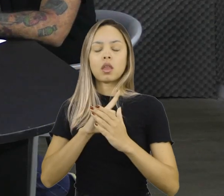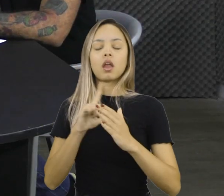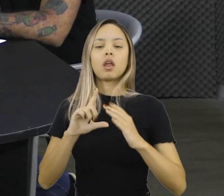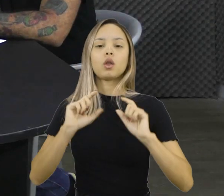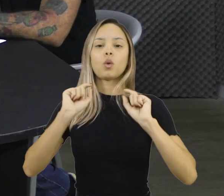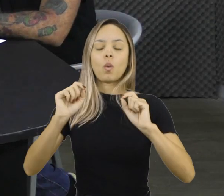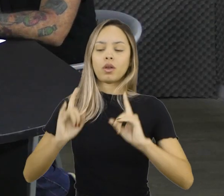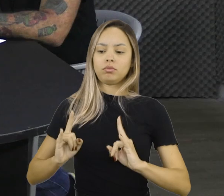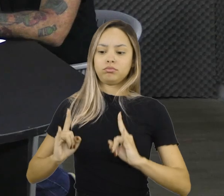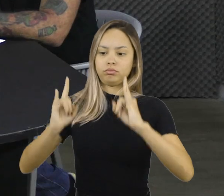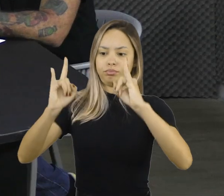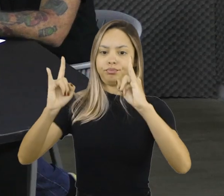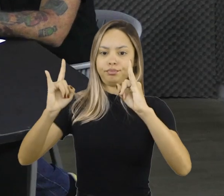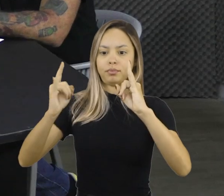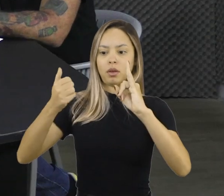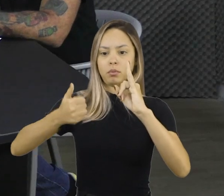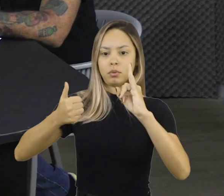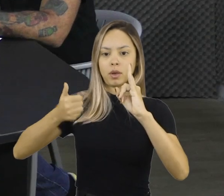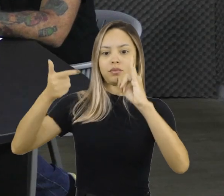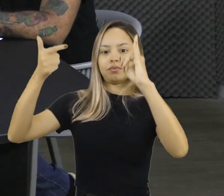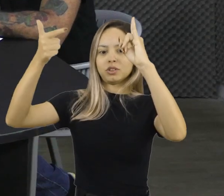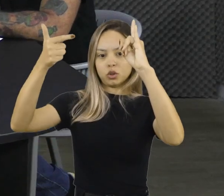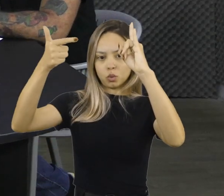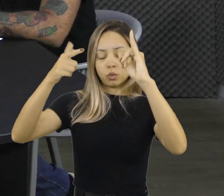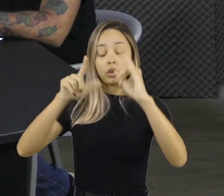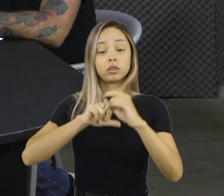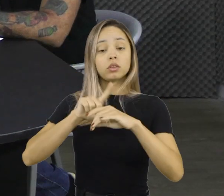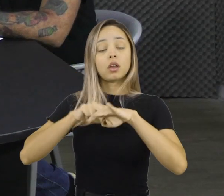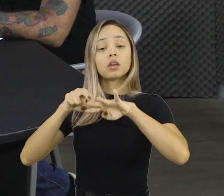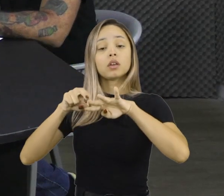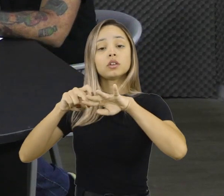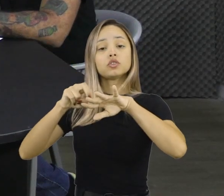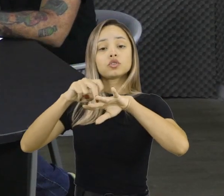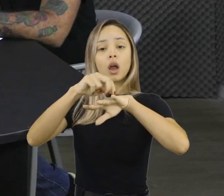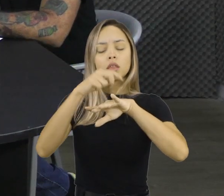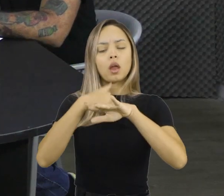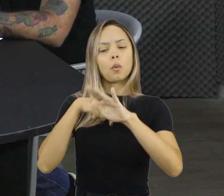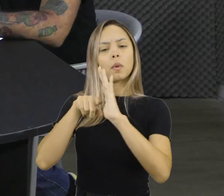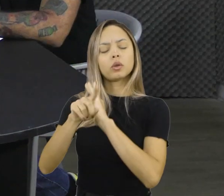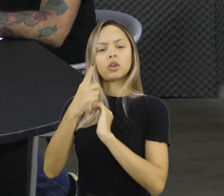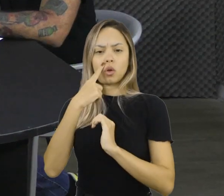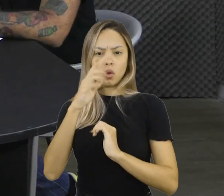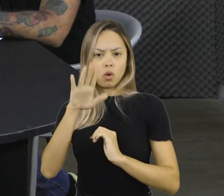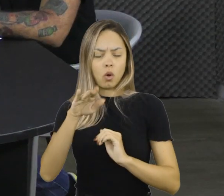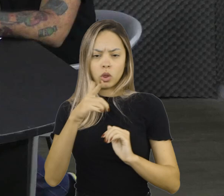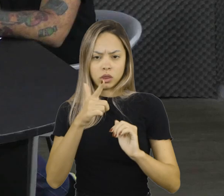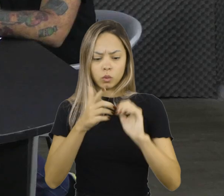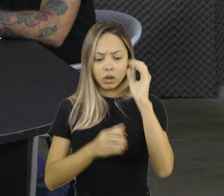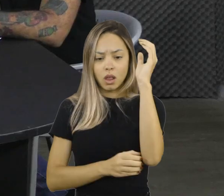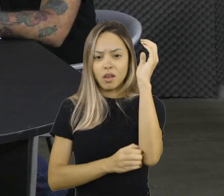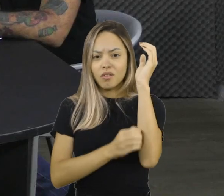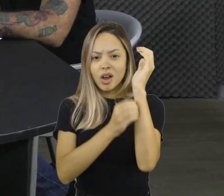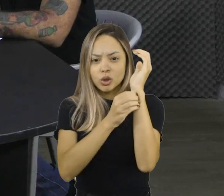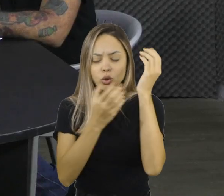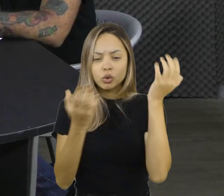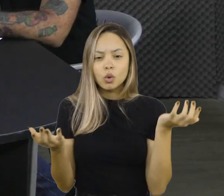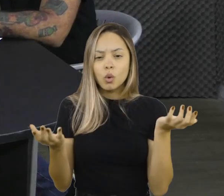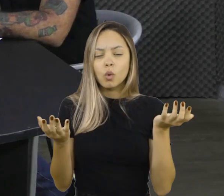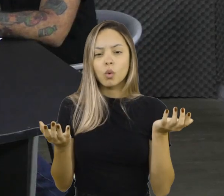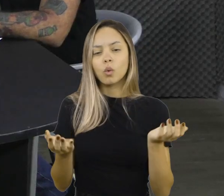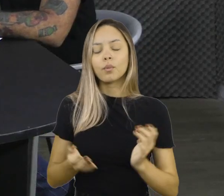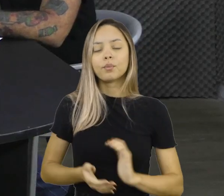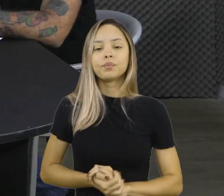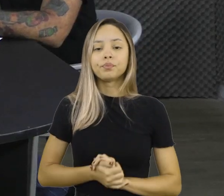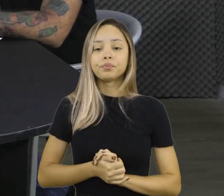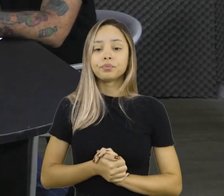escadas aí na mesma hora eu perguntei mas não tem elevador para para subir pro primeiro andar